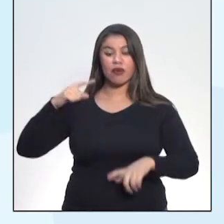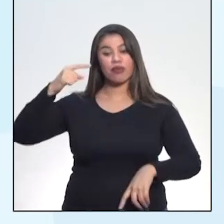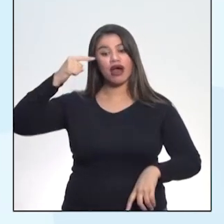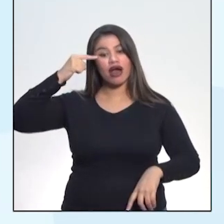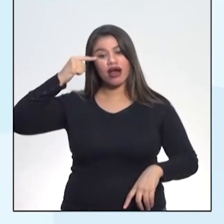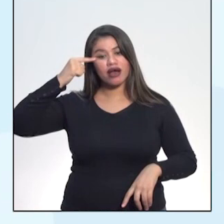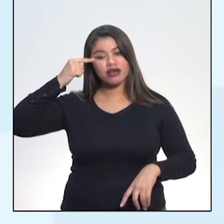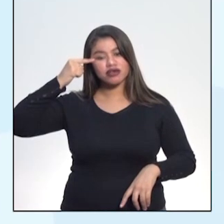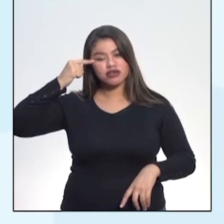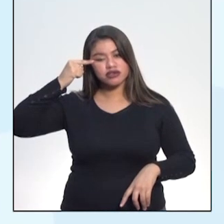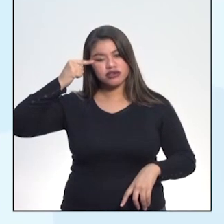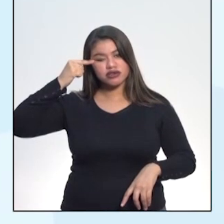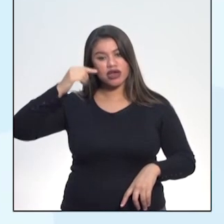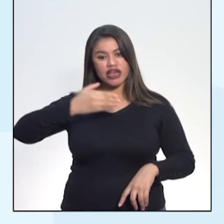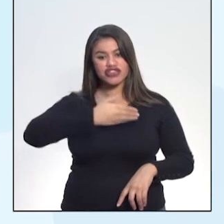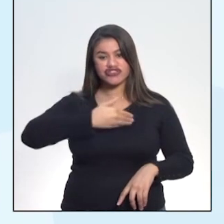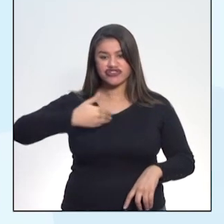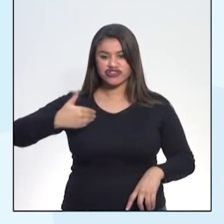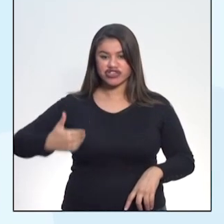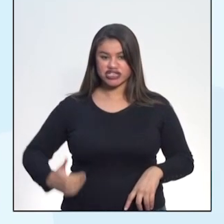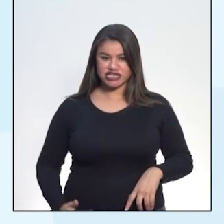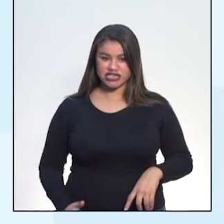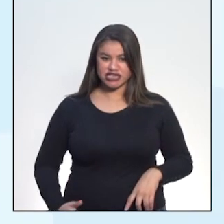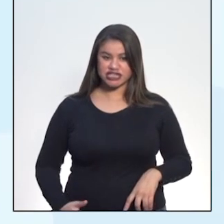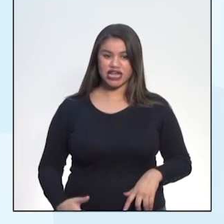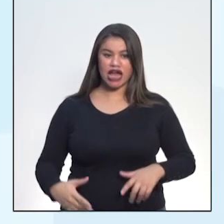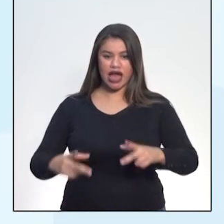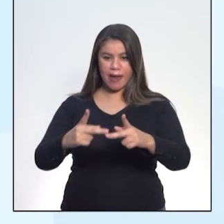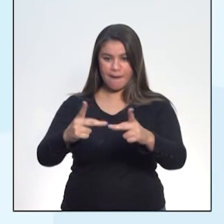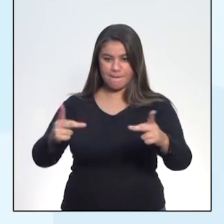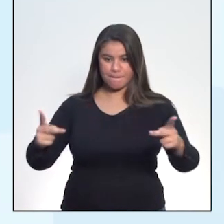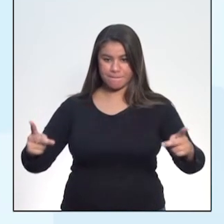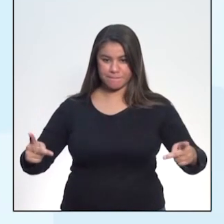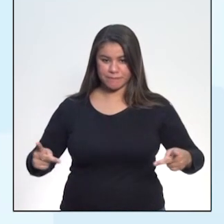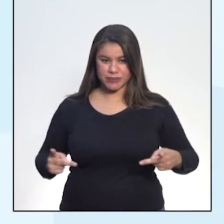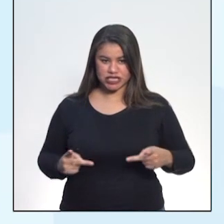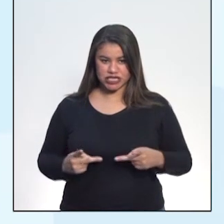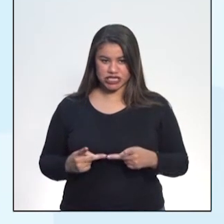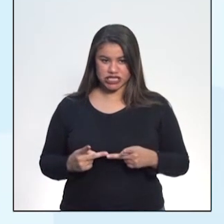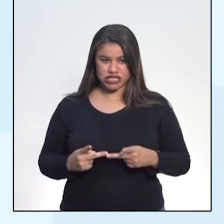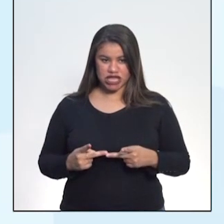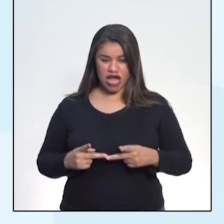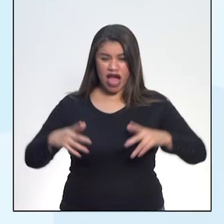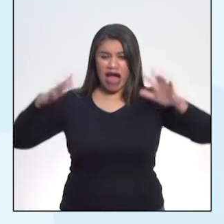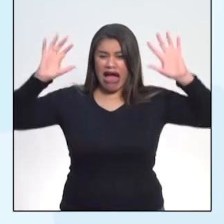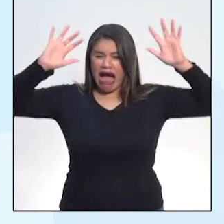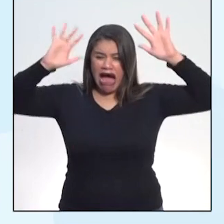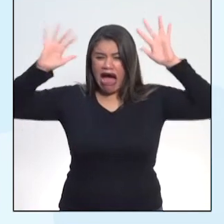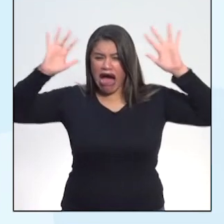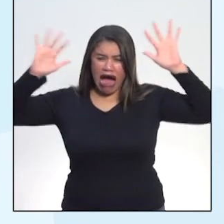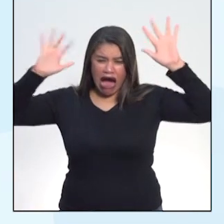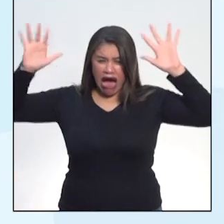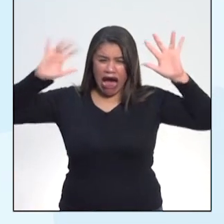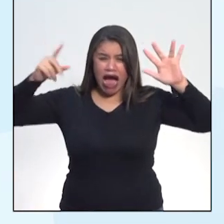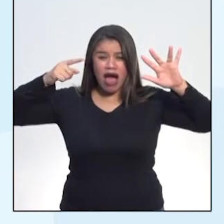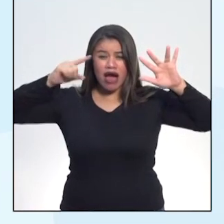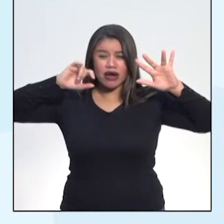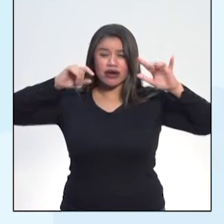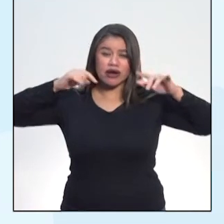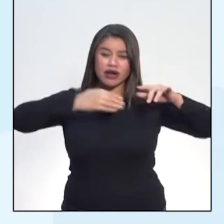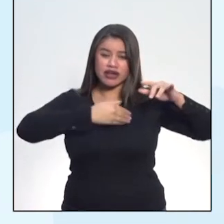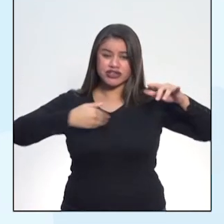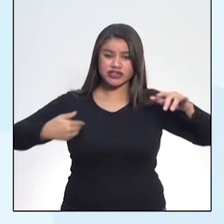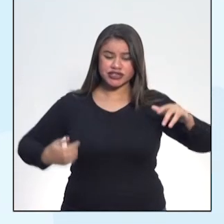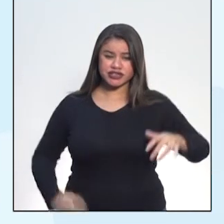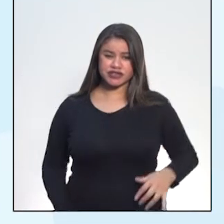em formato de pizza, e aí nós temos ali o chinês desesperado, a